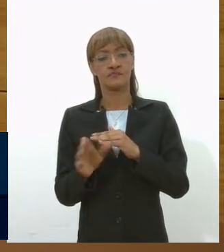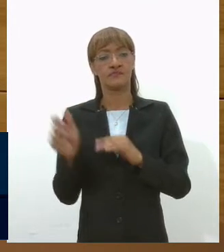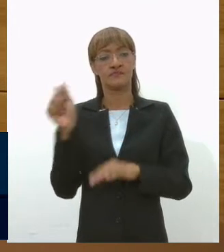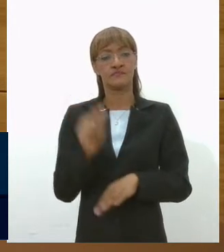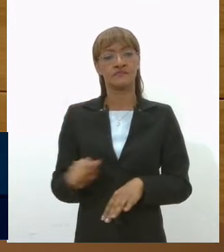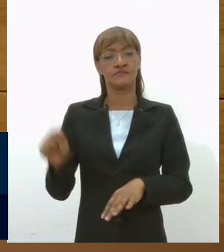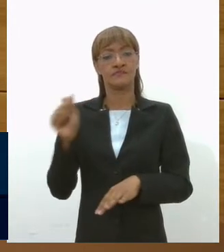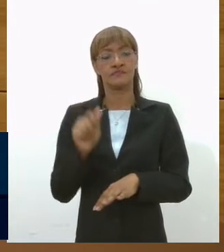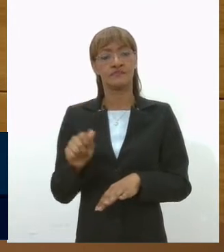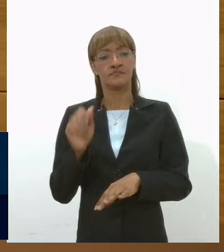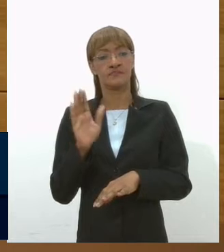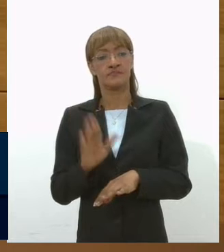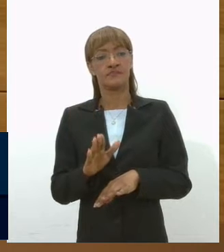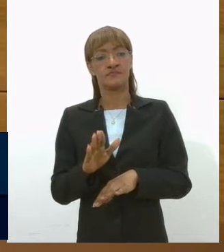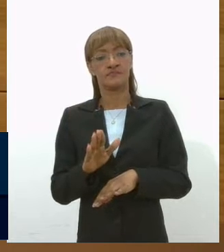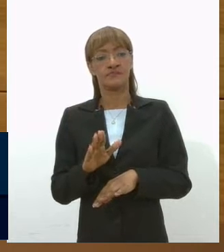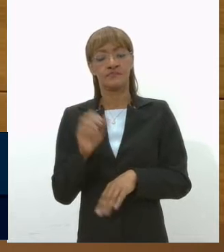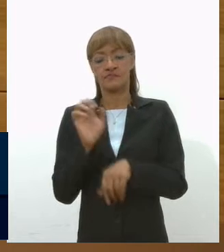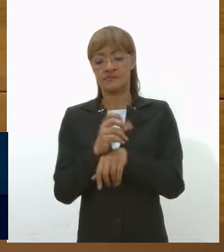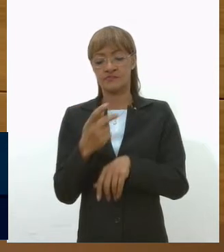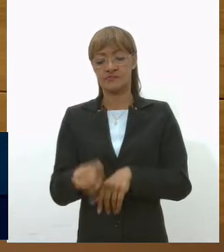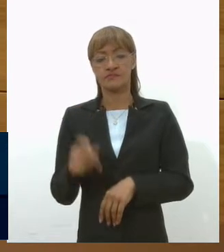mútuo do estado de Sergipe.